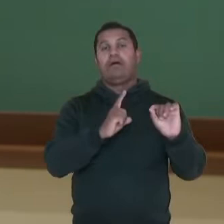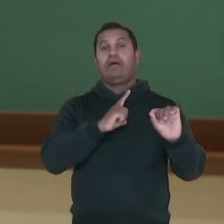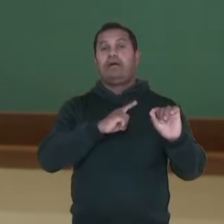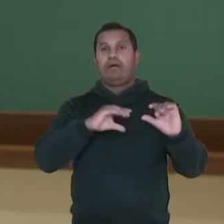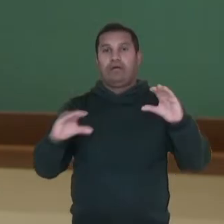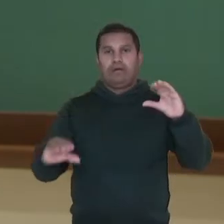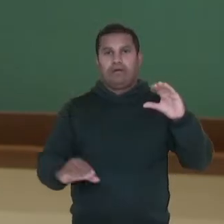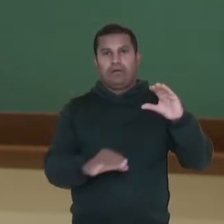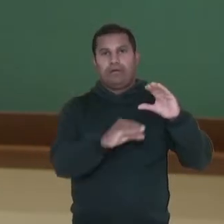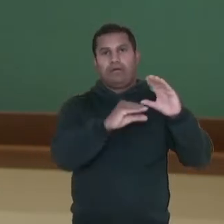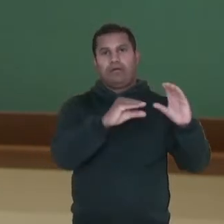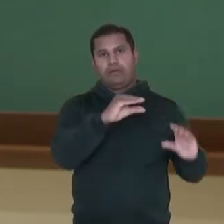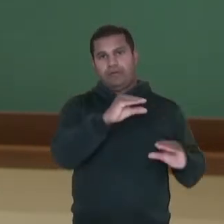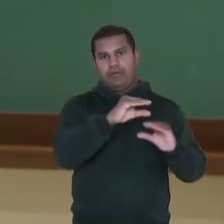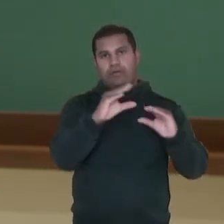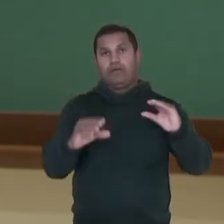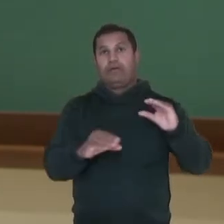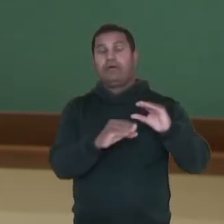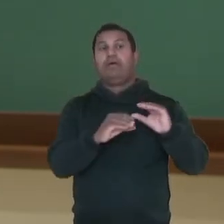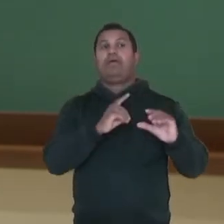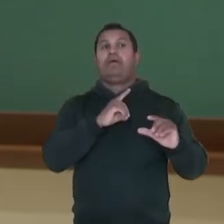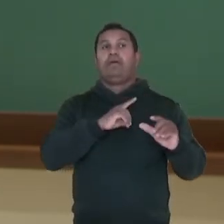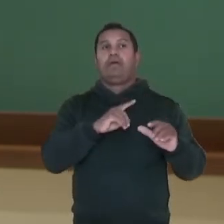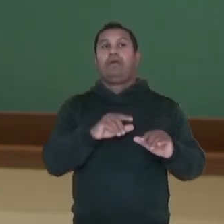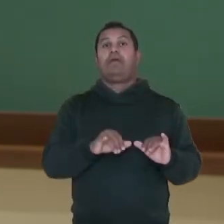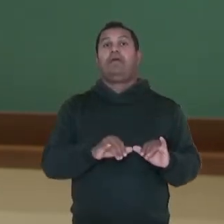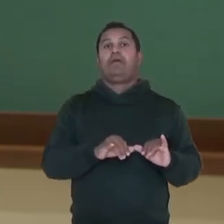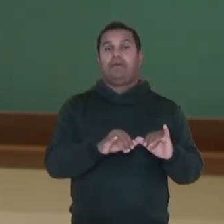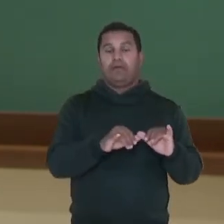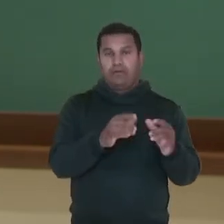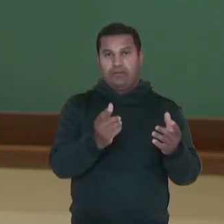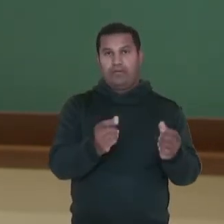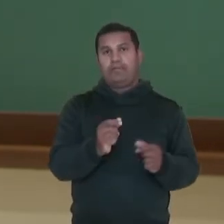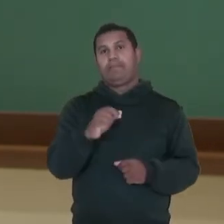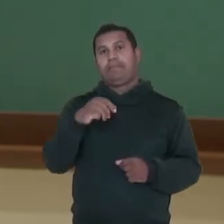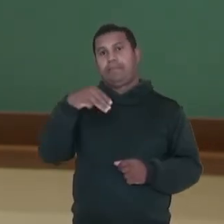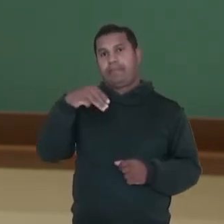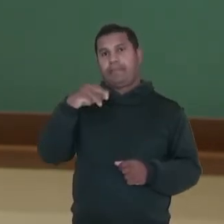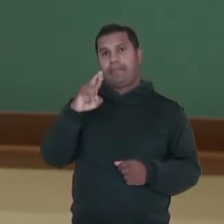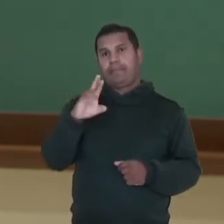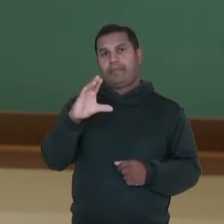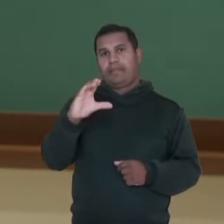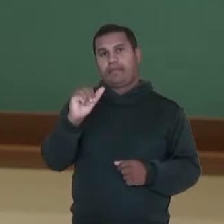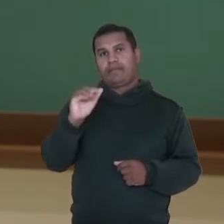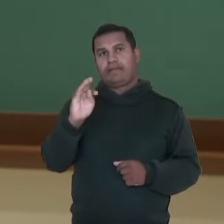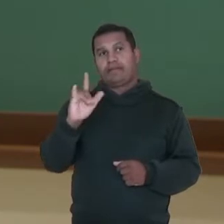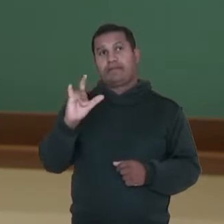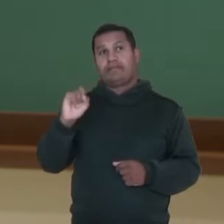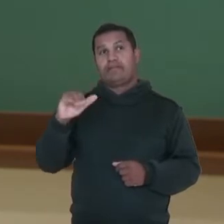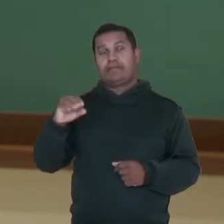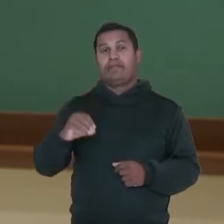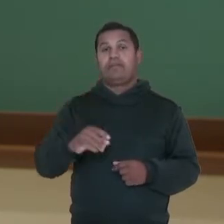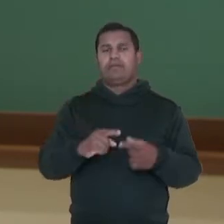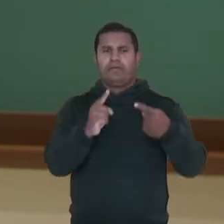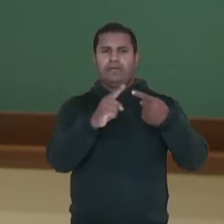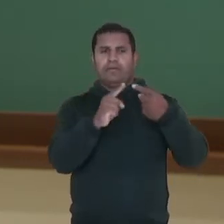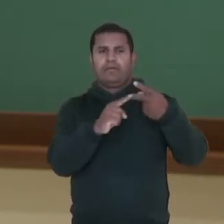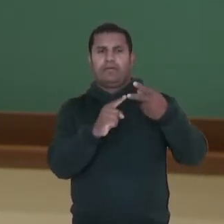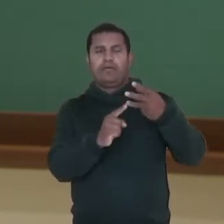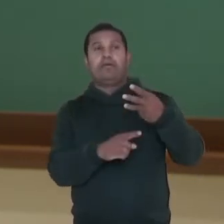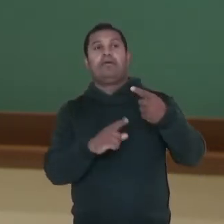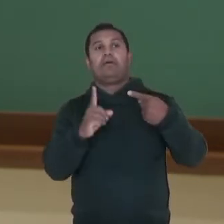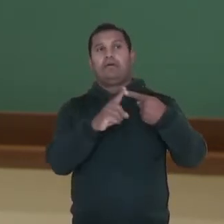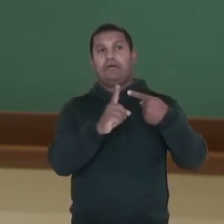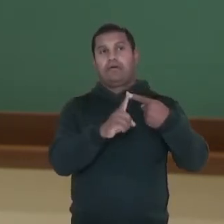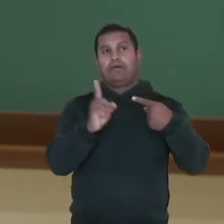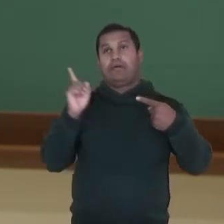como mercantilismo, né? E que tinha características bem próprias, tá? Então veja, as características do mercantilismo